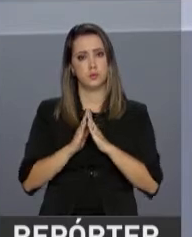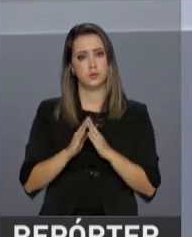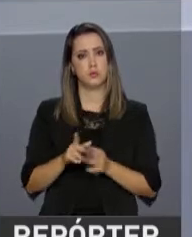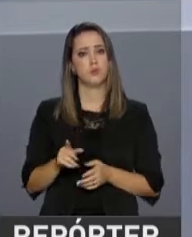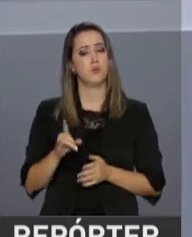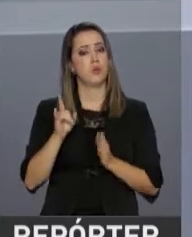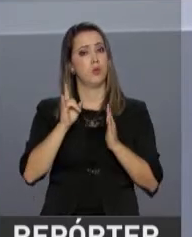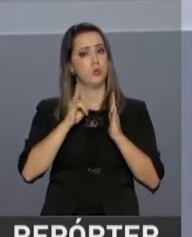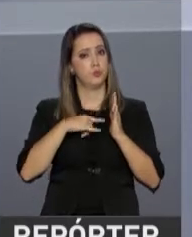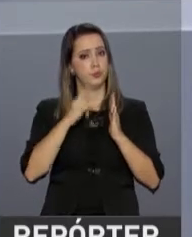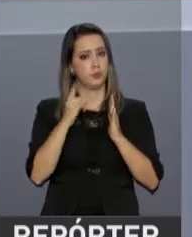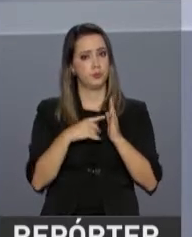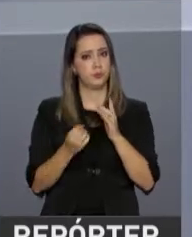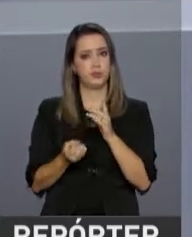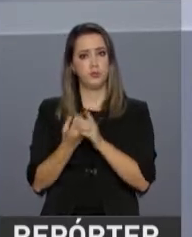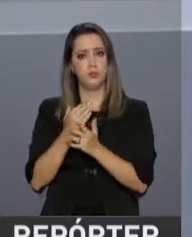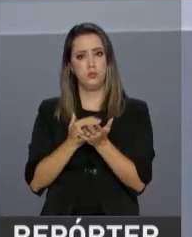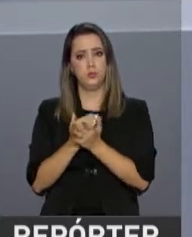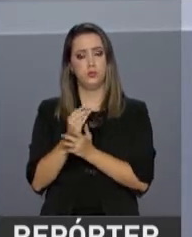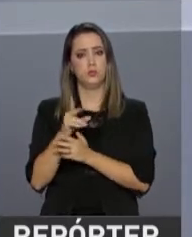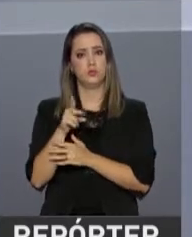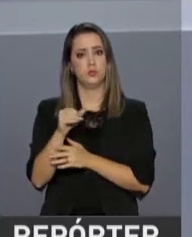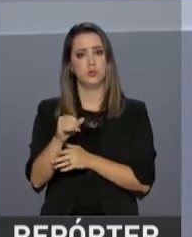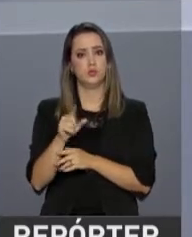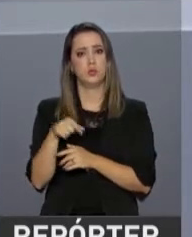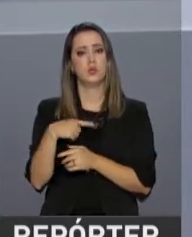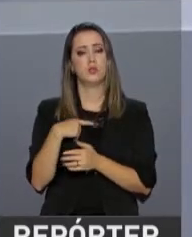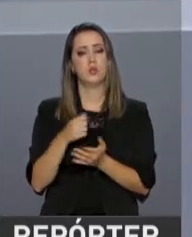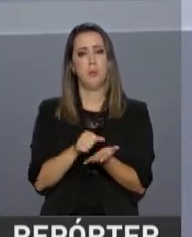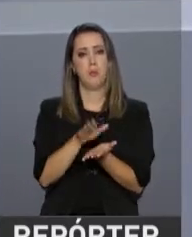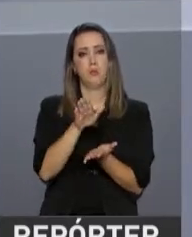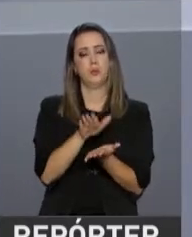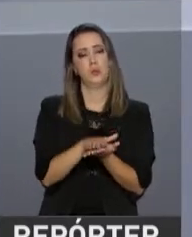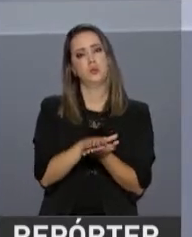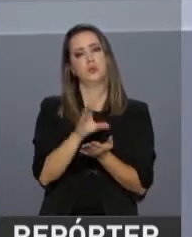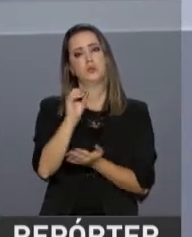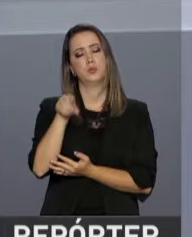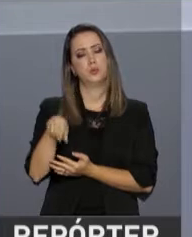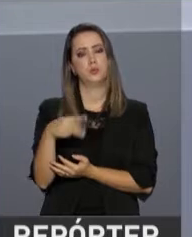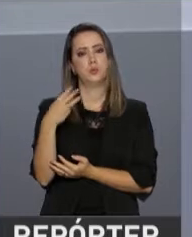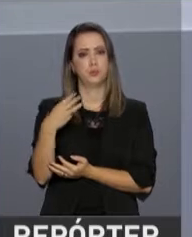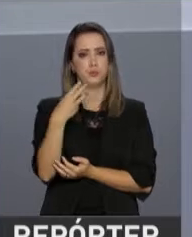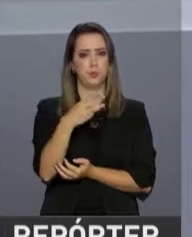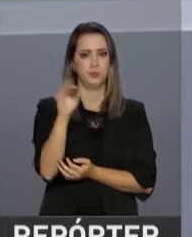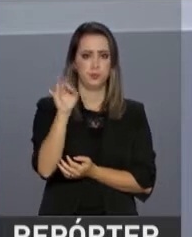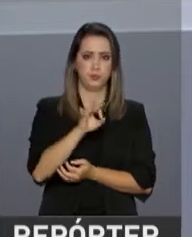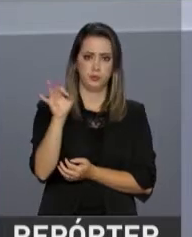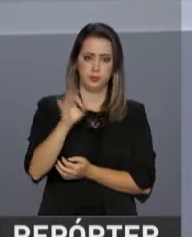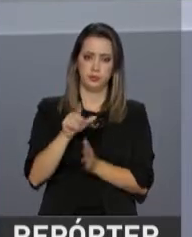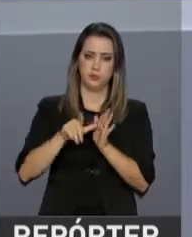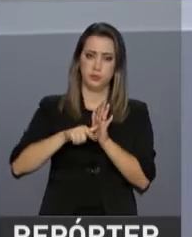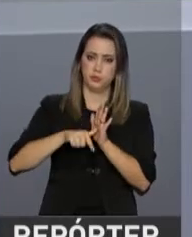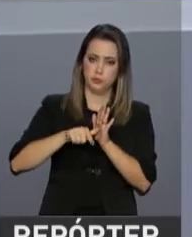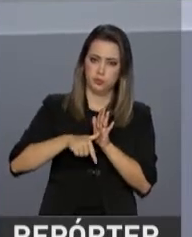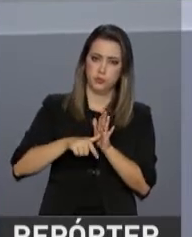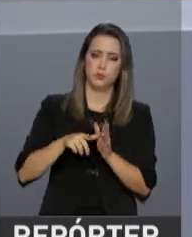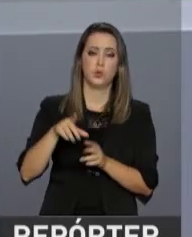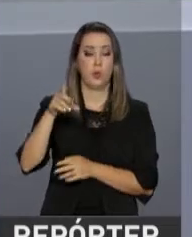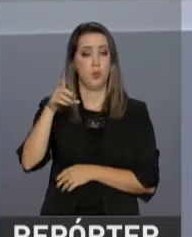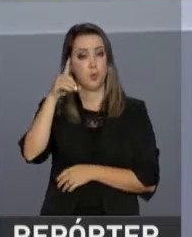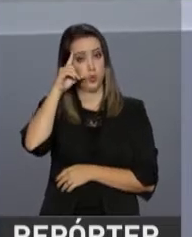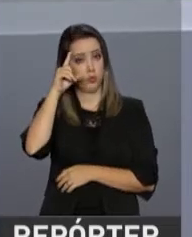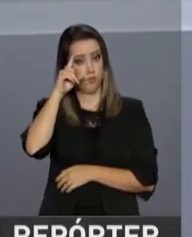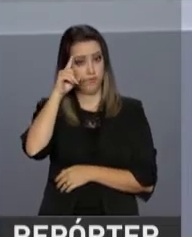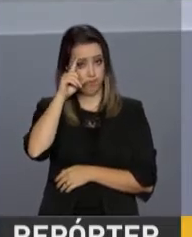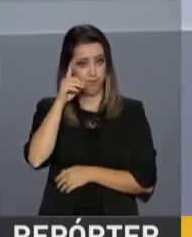domésticos documentos gerados a partir desta data serão calculados com multa de 0,33 por cento por dia de